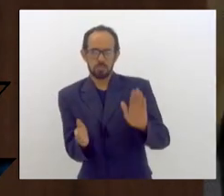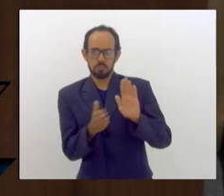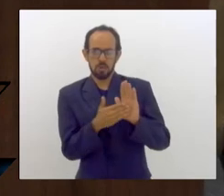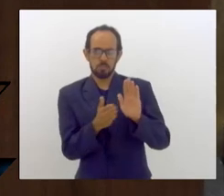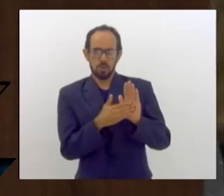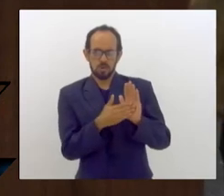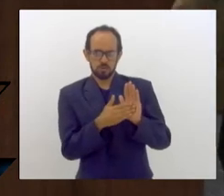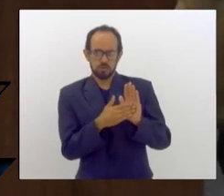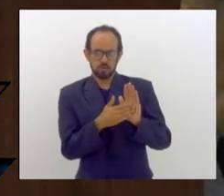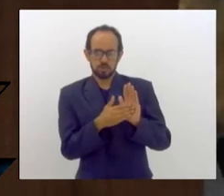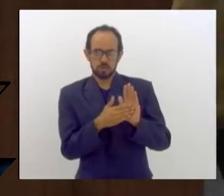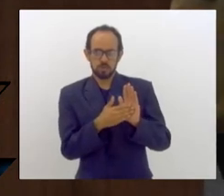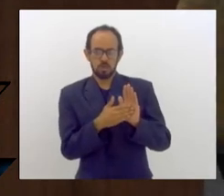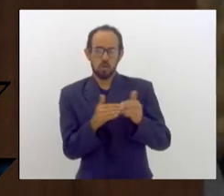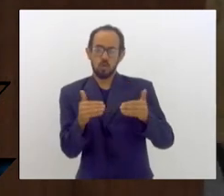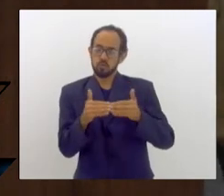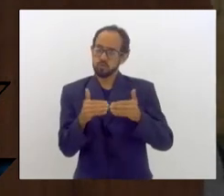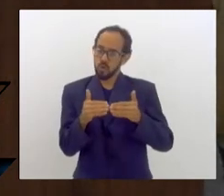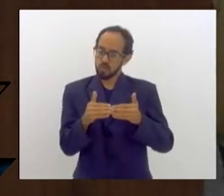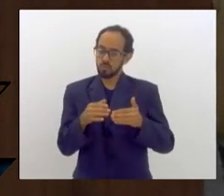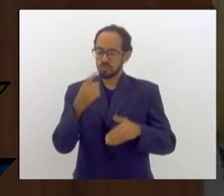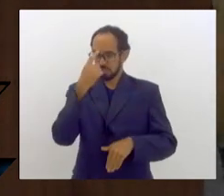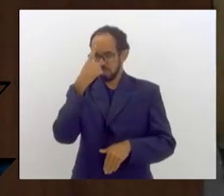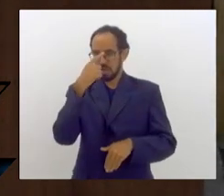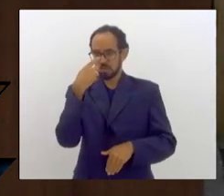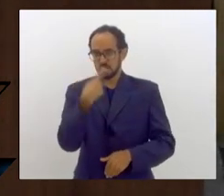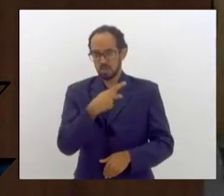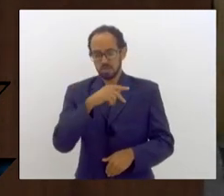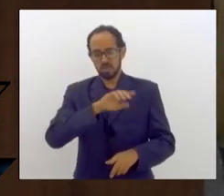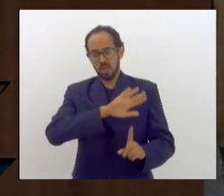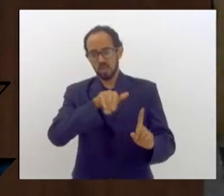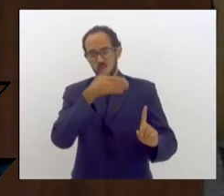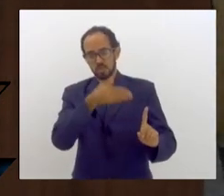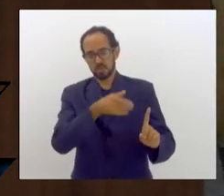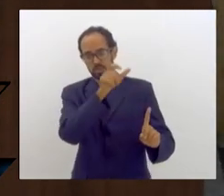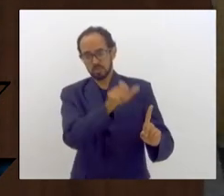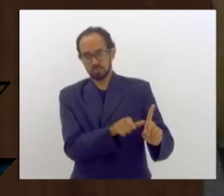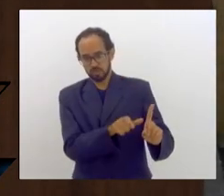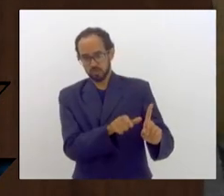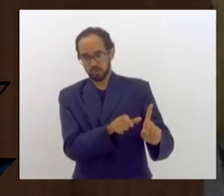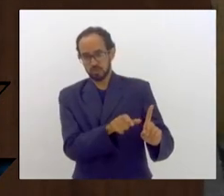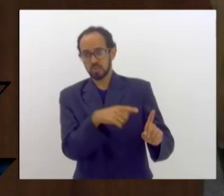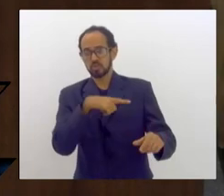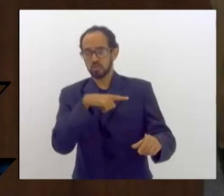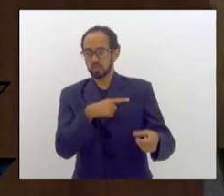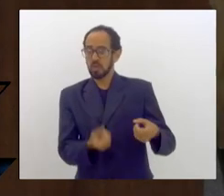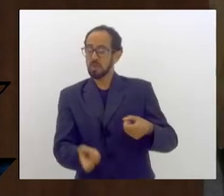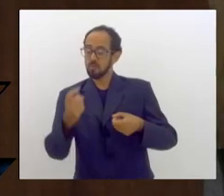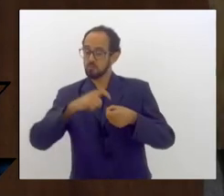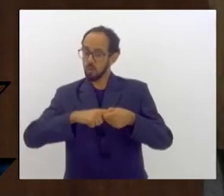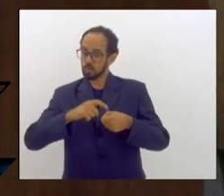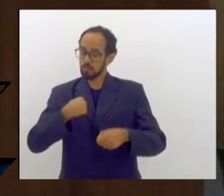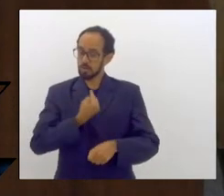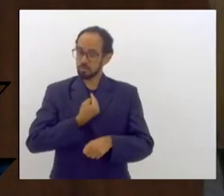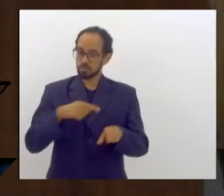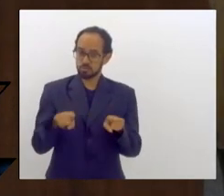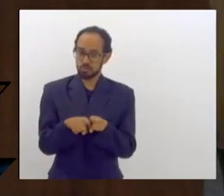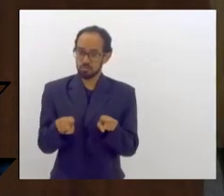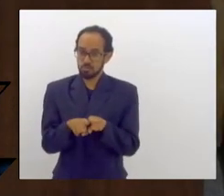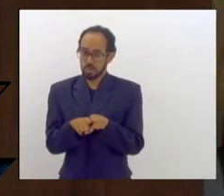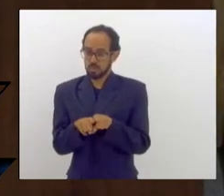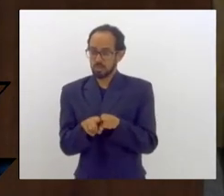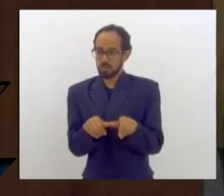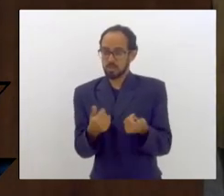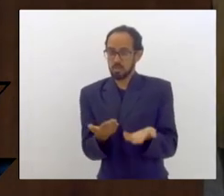do seu viés ideológico, enfim, reconhecendo as pessoas, isso volta também para o outro lado. Então, queria